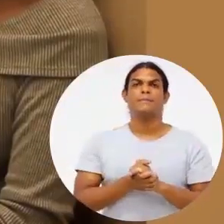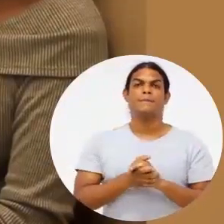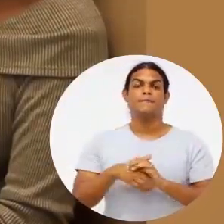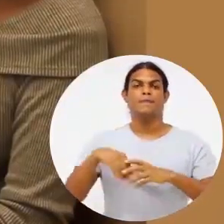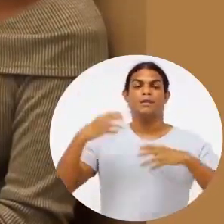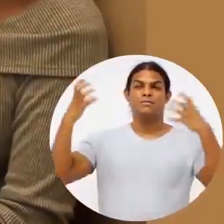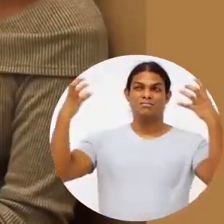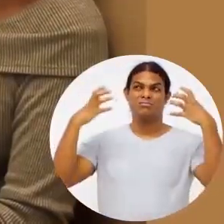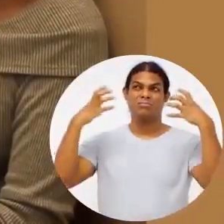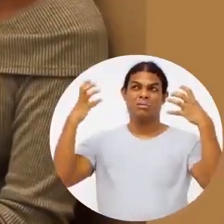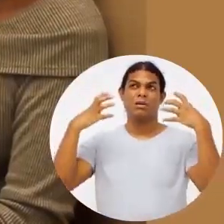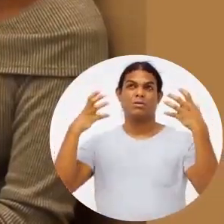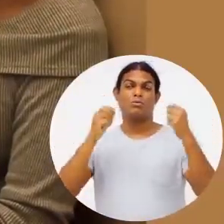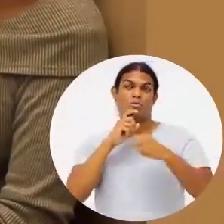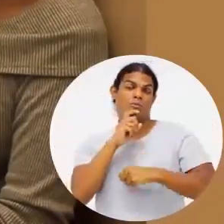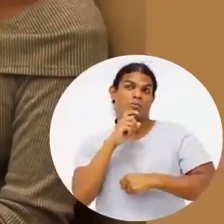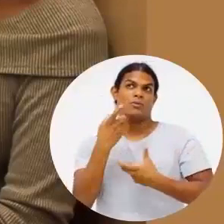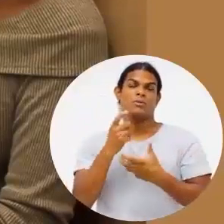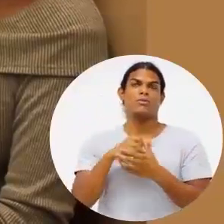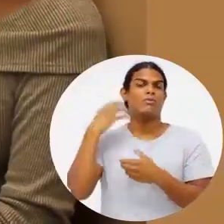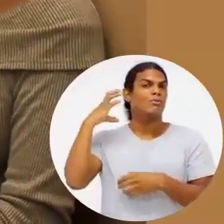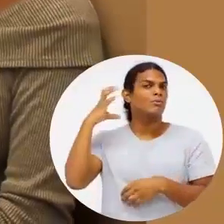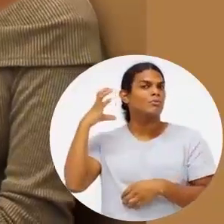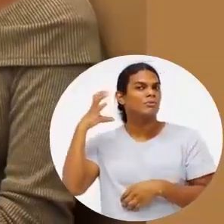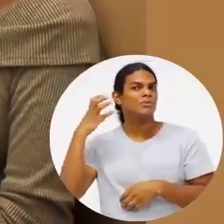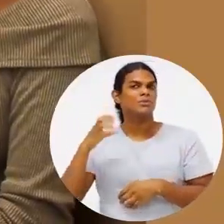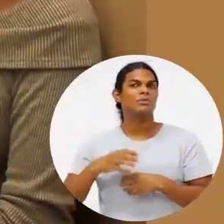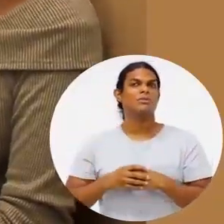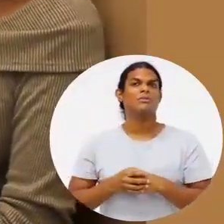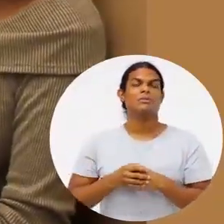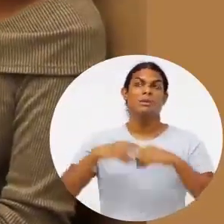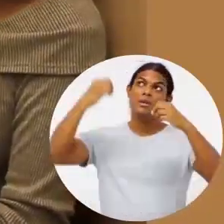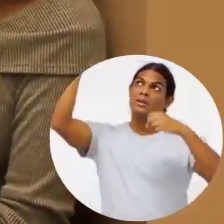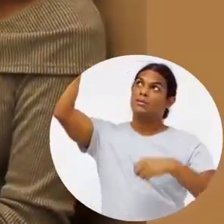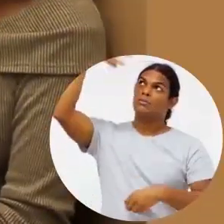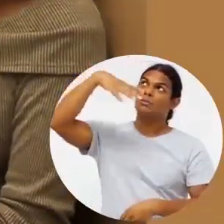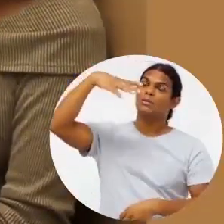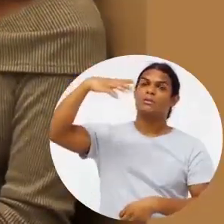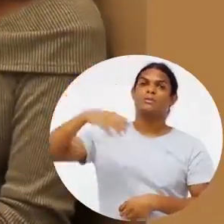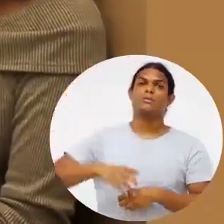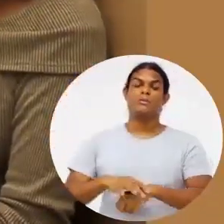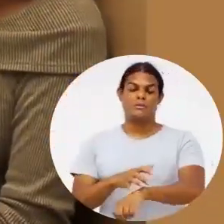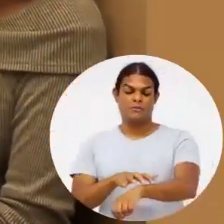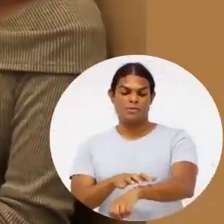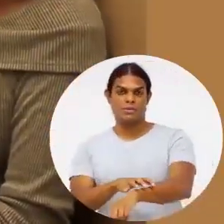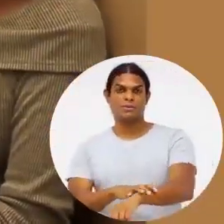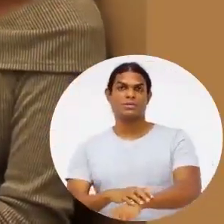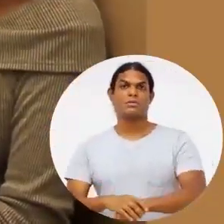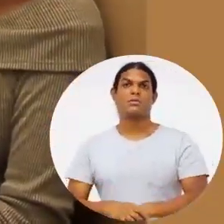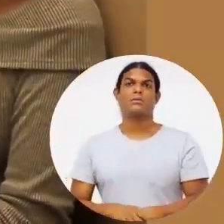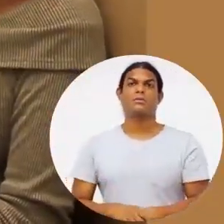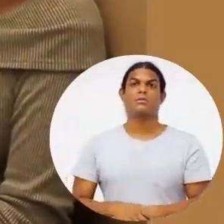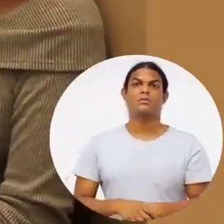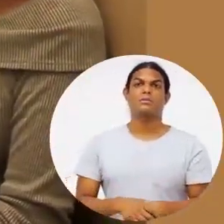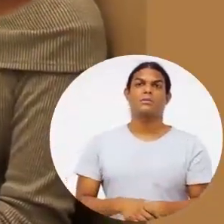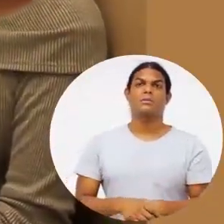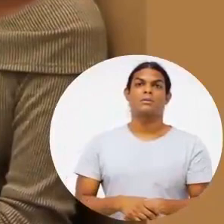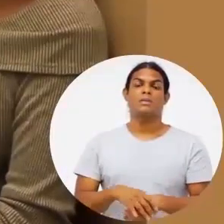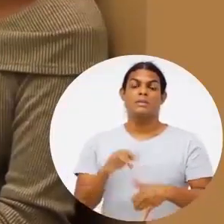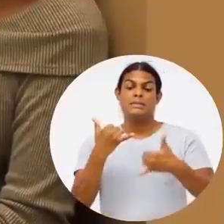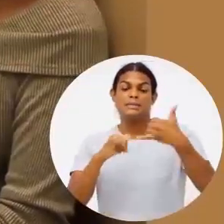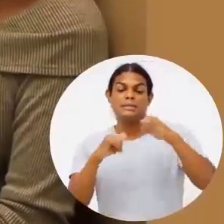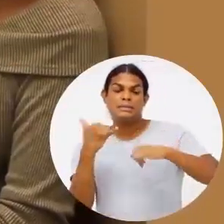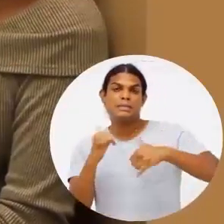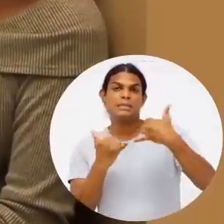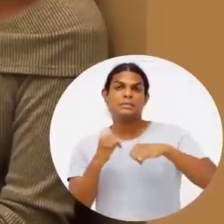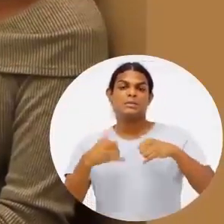observar temperatura, ruído, iluminação, às vezes vibração, ambiente toxicológico,